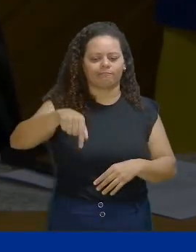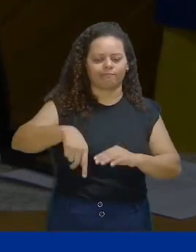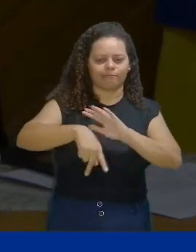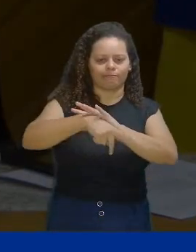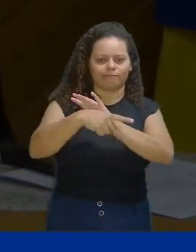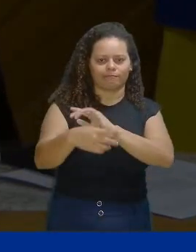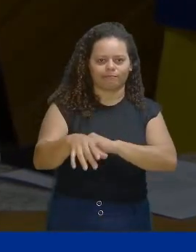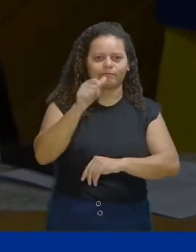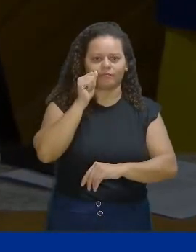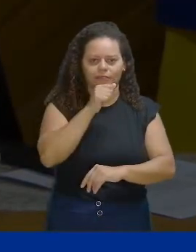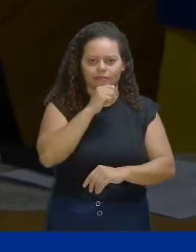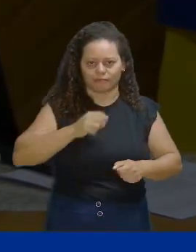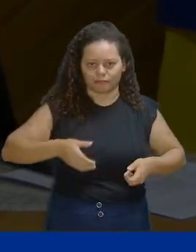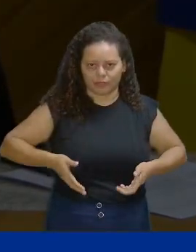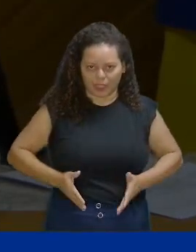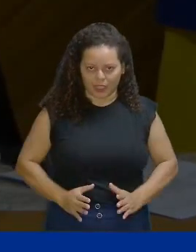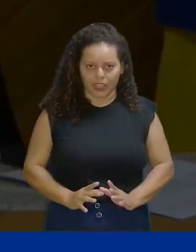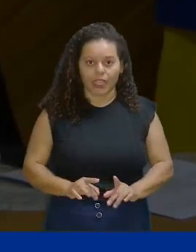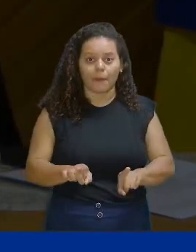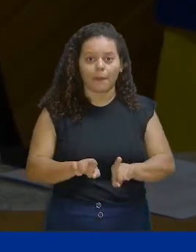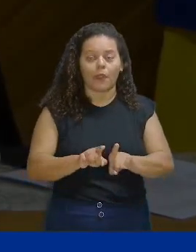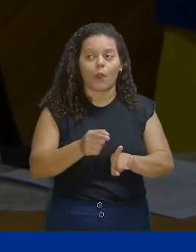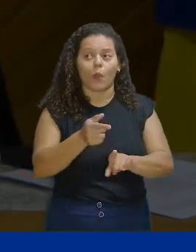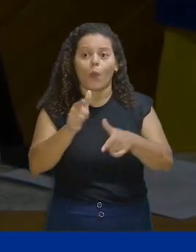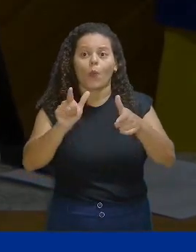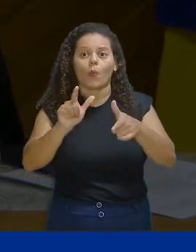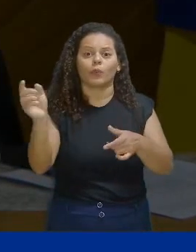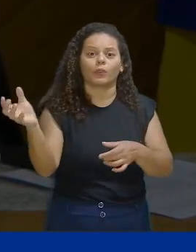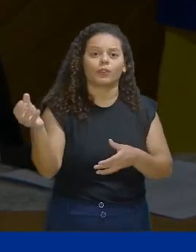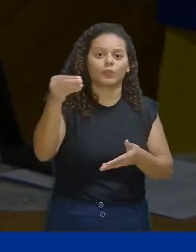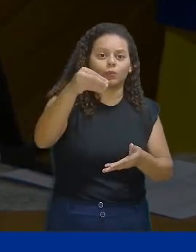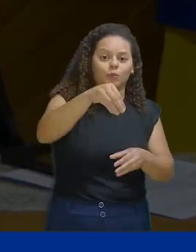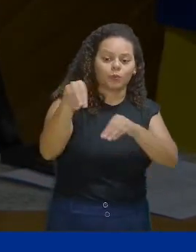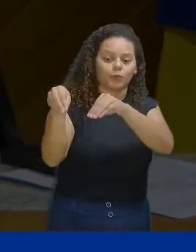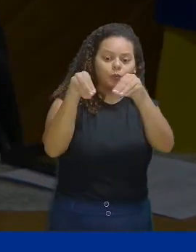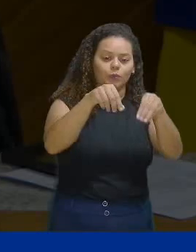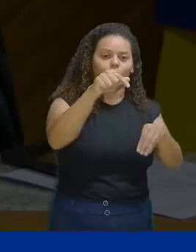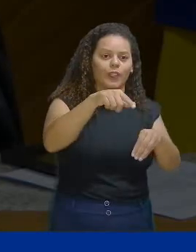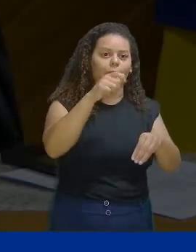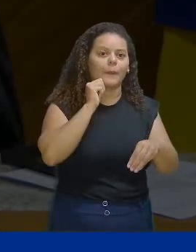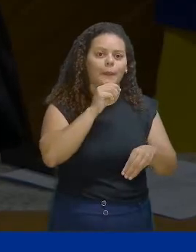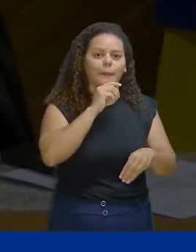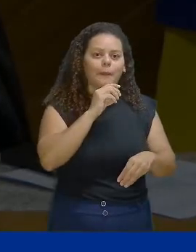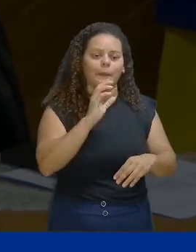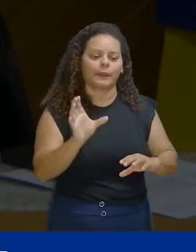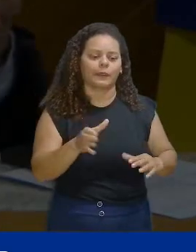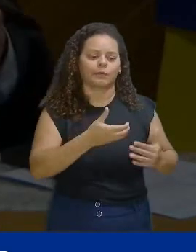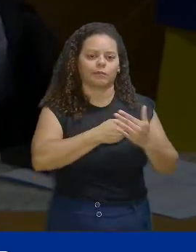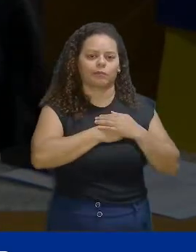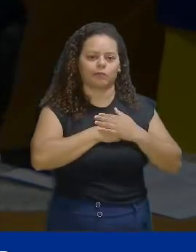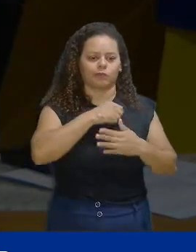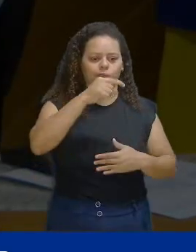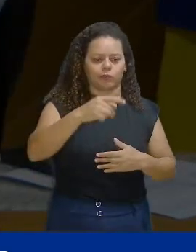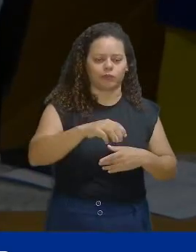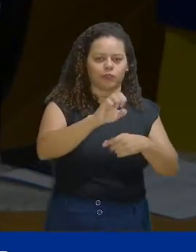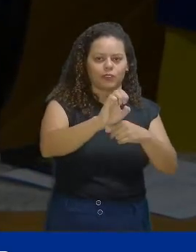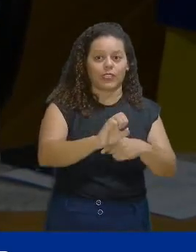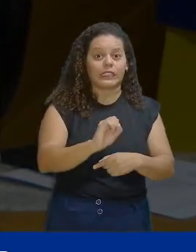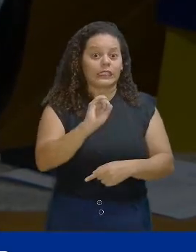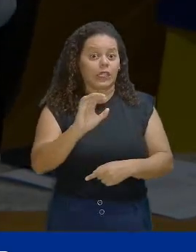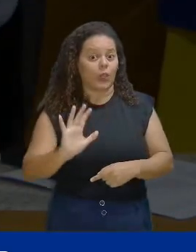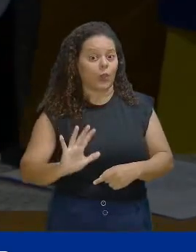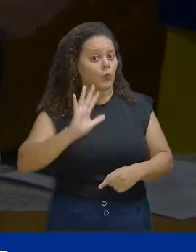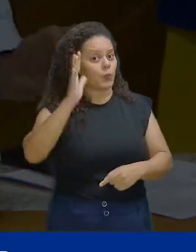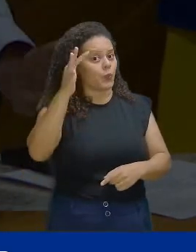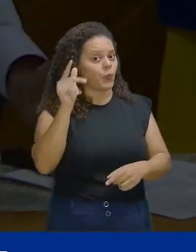originários e por nós outros, que não somos daqui, mas que adotamos o estado do Amapá como o nosso Estado, se isso acontecer,